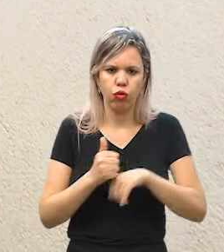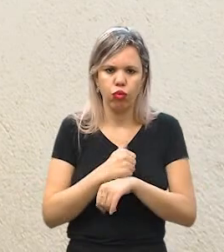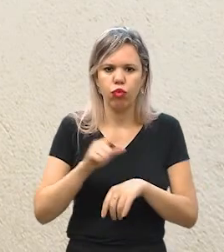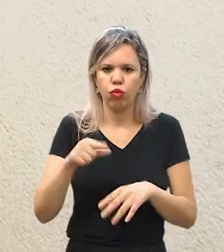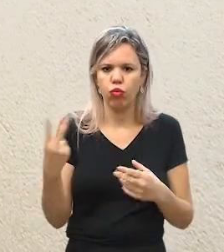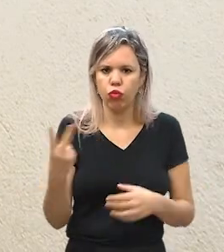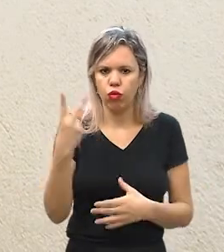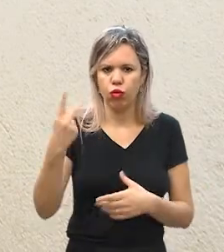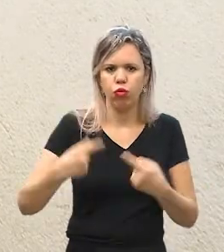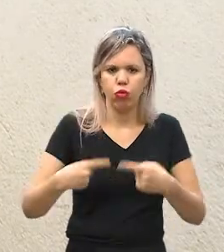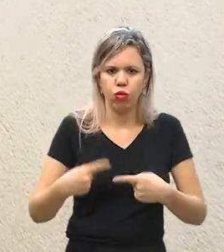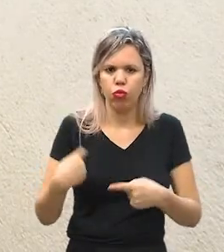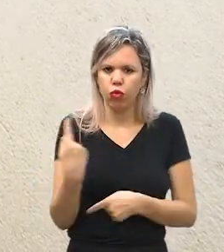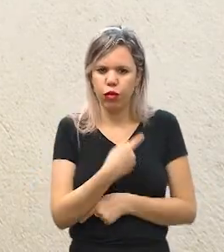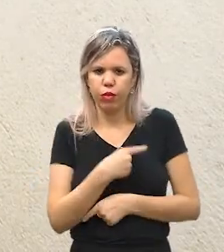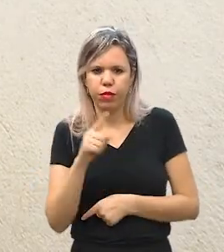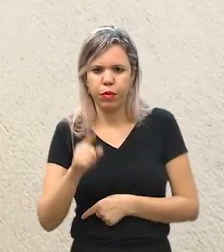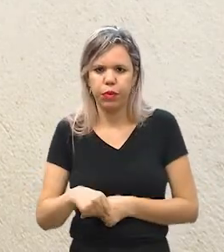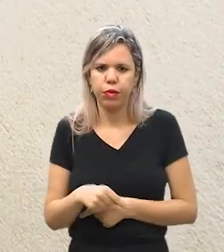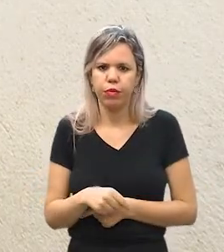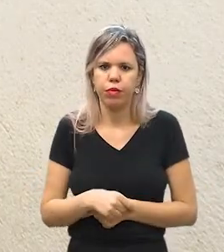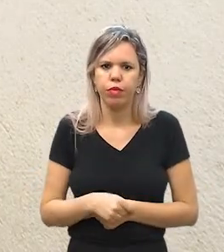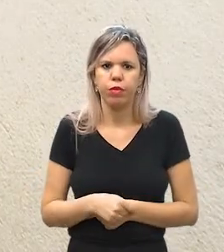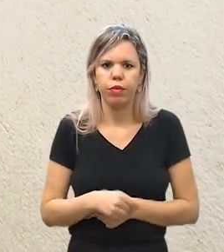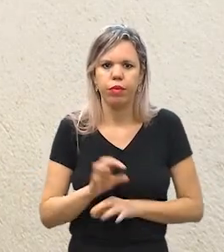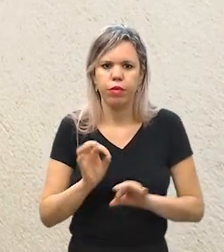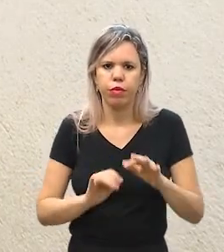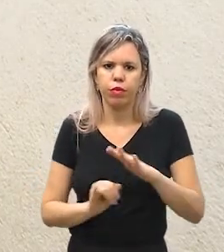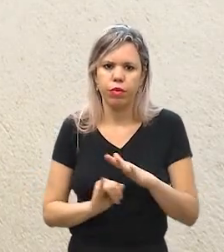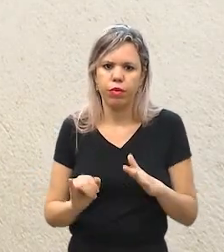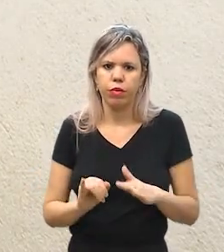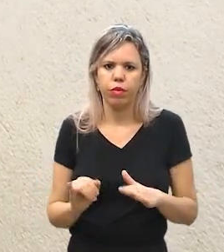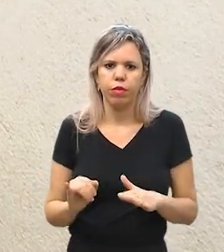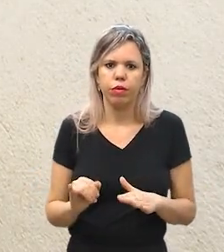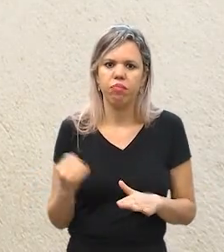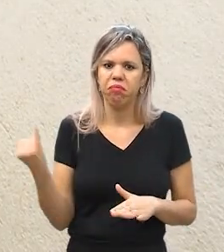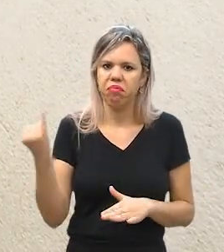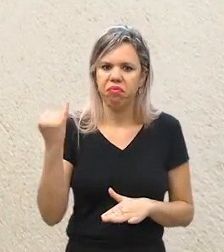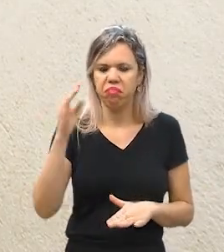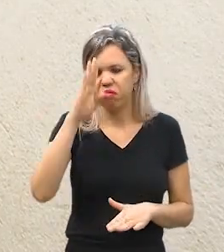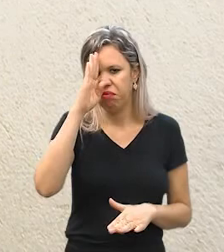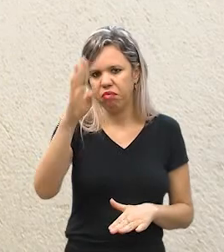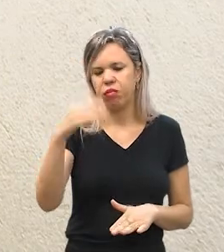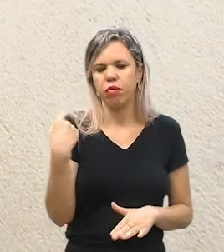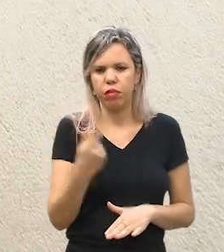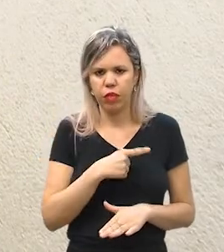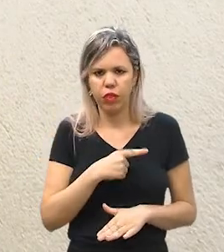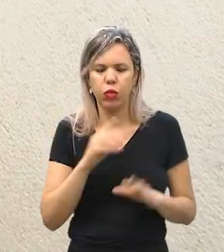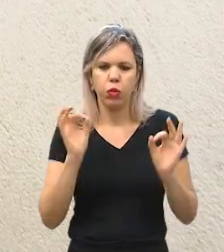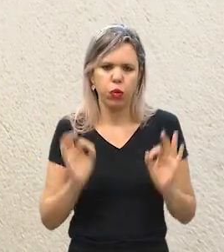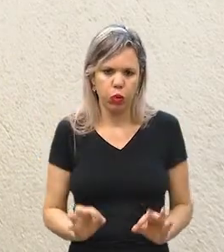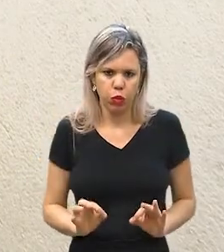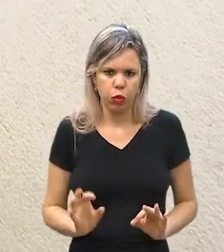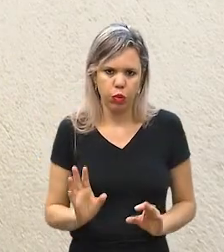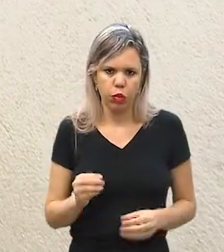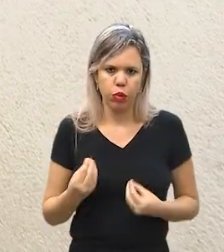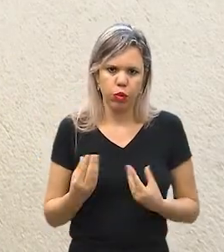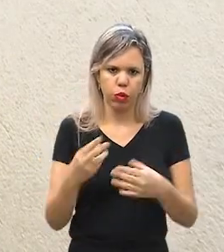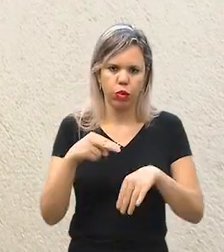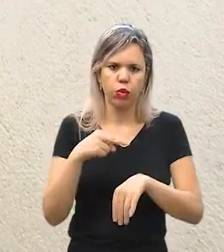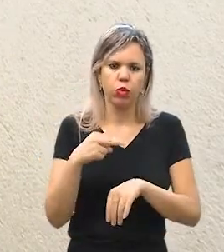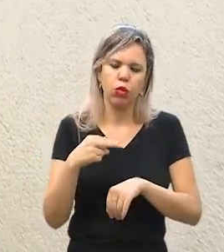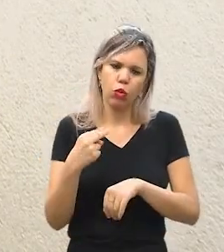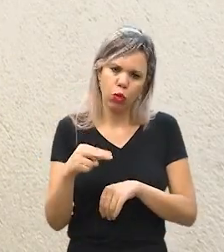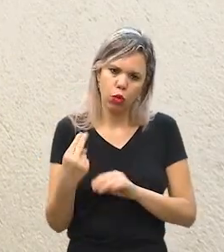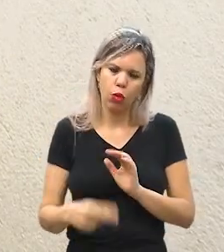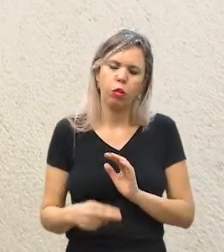reconhecimento político, para nós, inclusive enquanto organização, é extremamente fundamental, porque nós justamente demos o nome à nossa organização